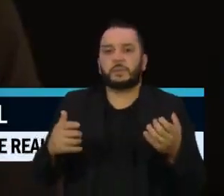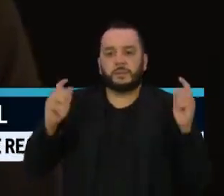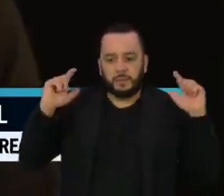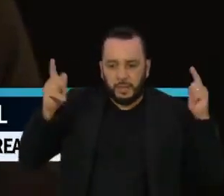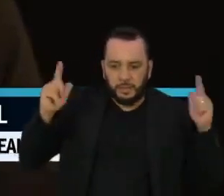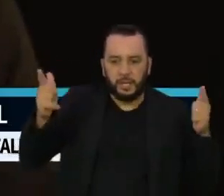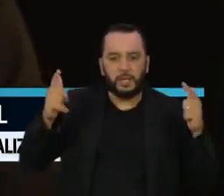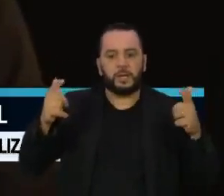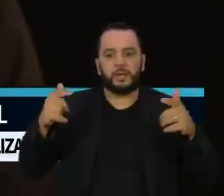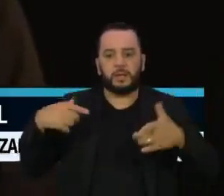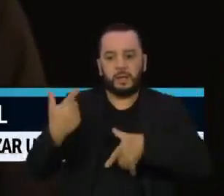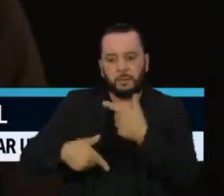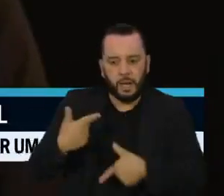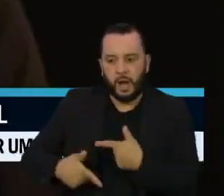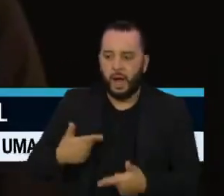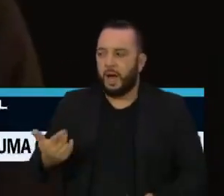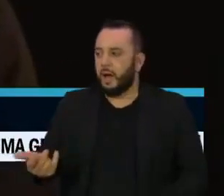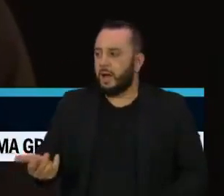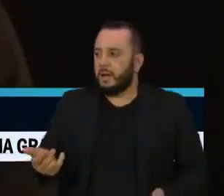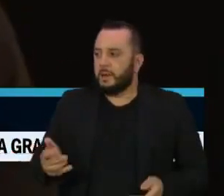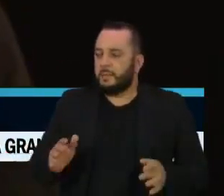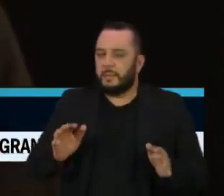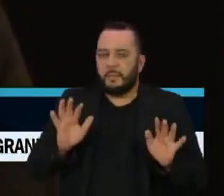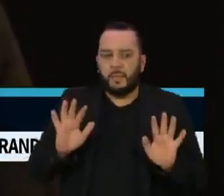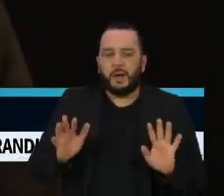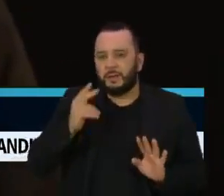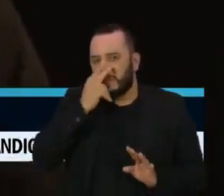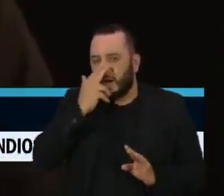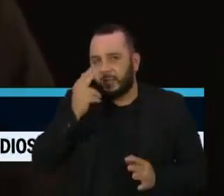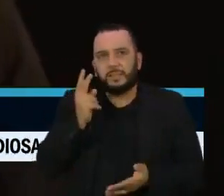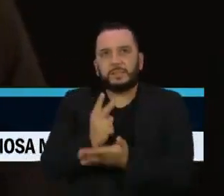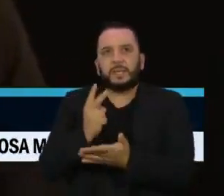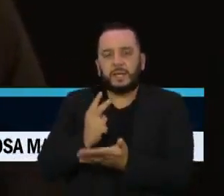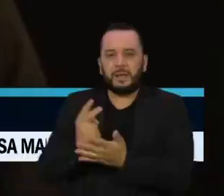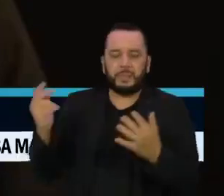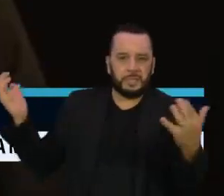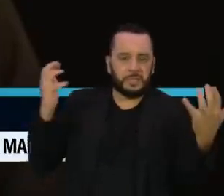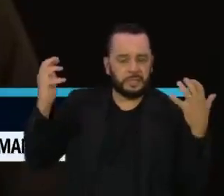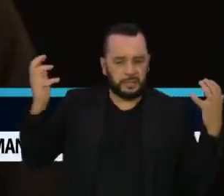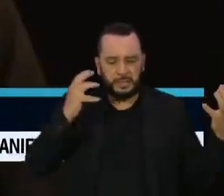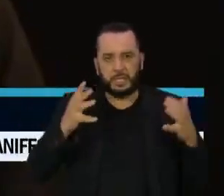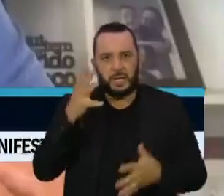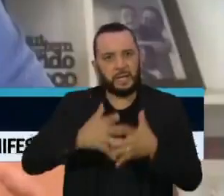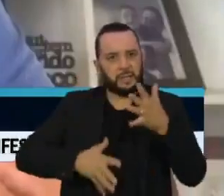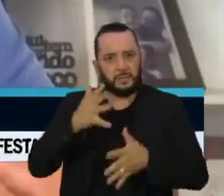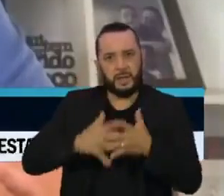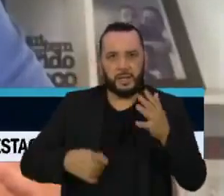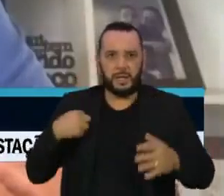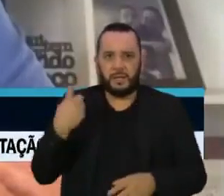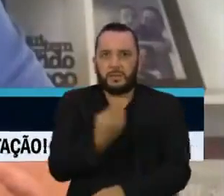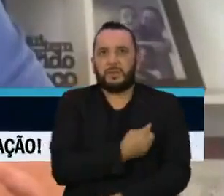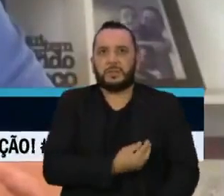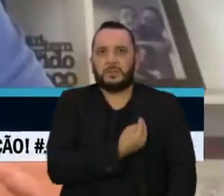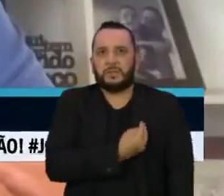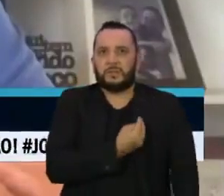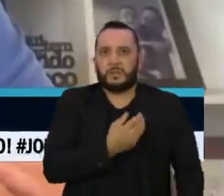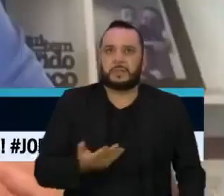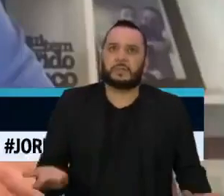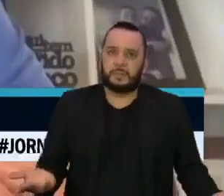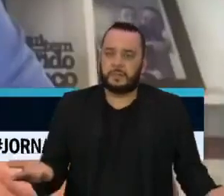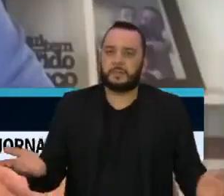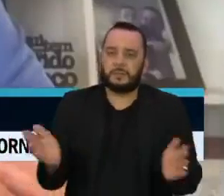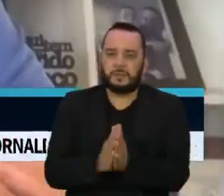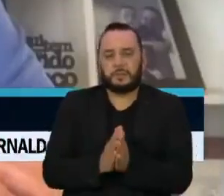sempre parecem querer colocar algum obstáculo, alguma pedra no nosso caminho. Tão